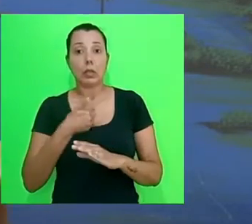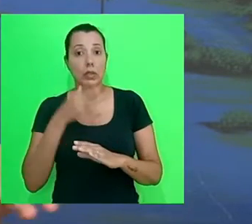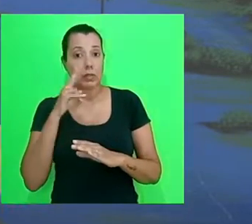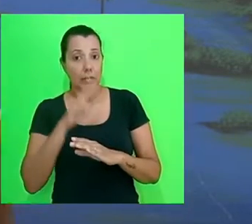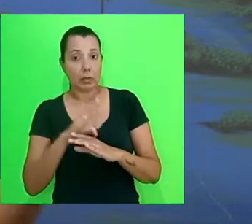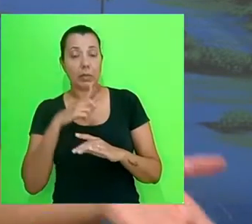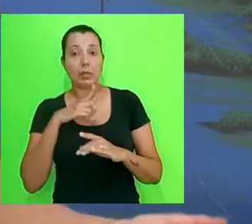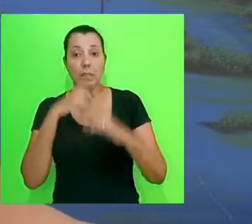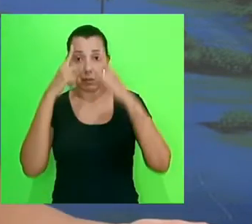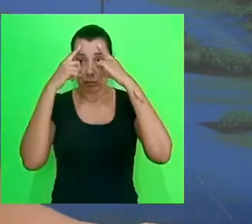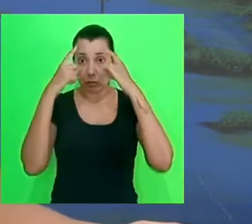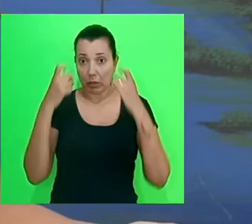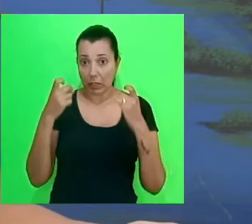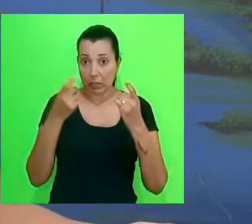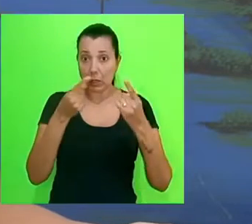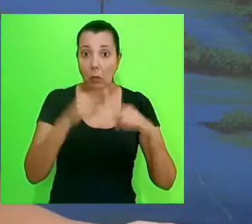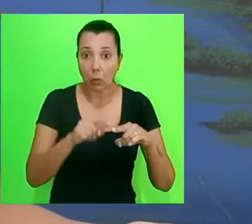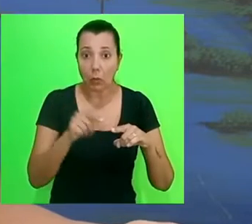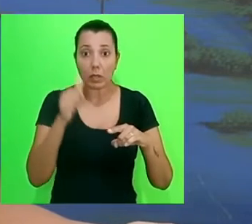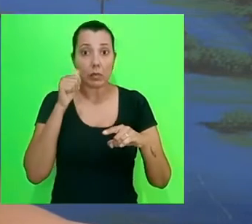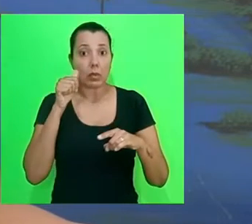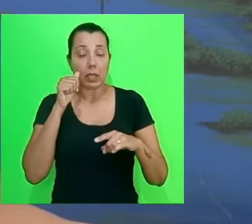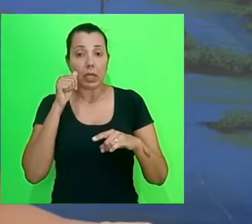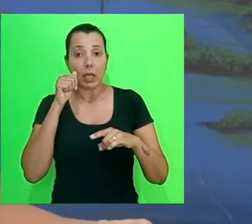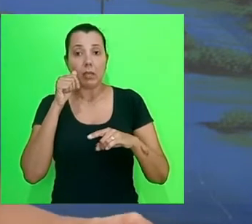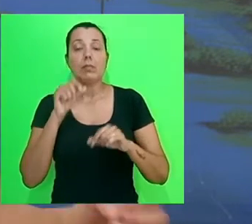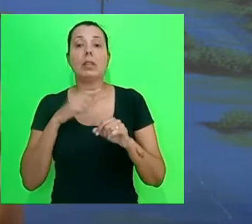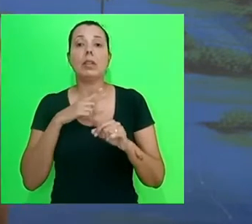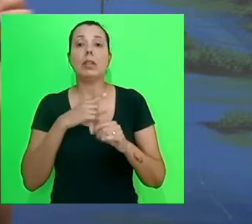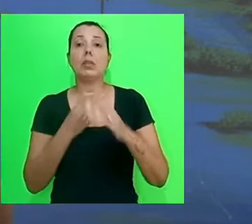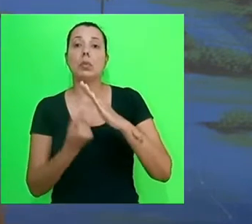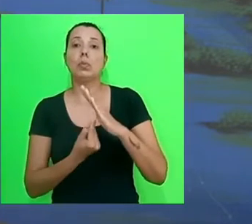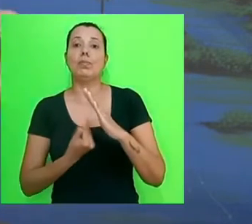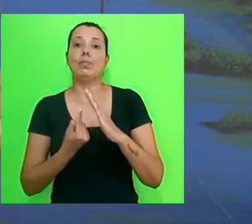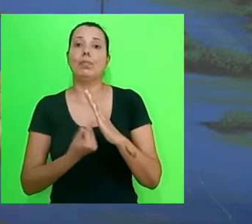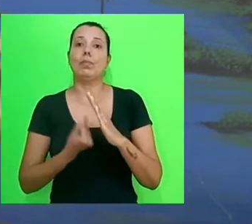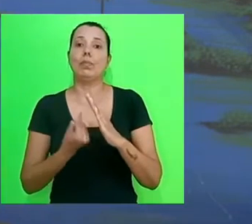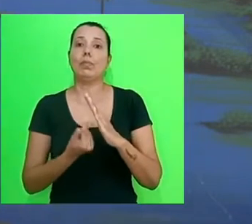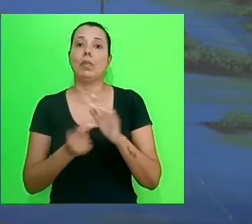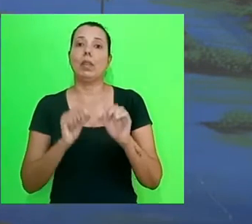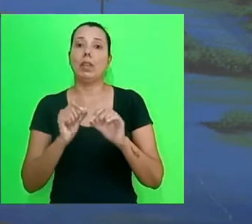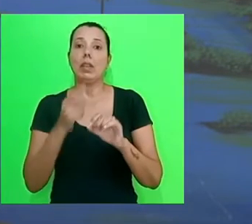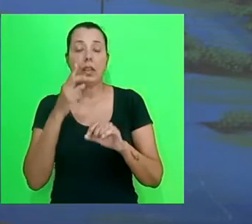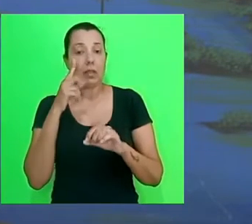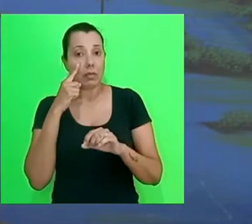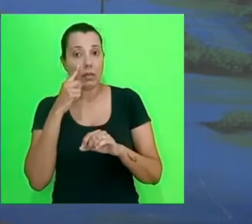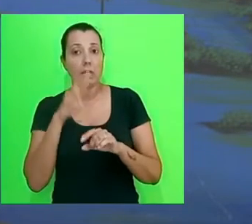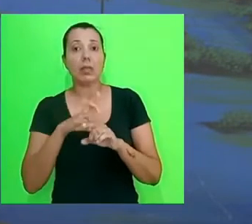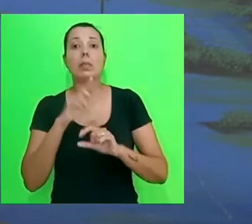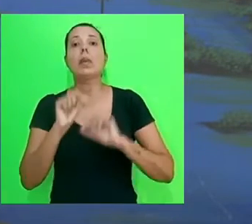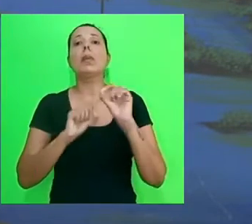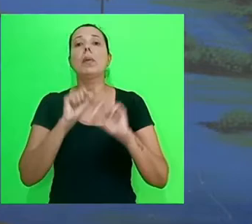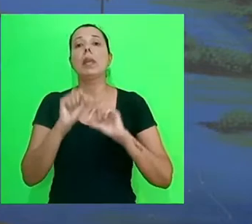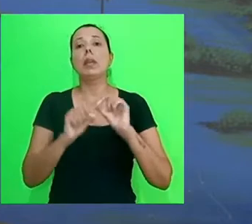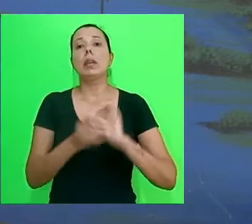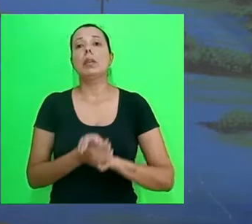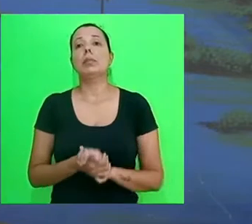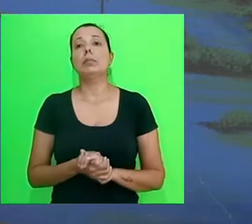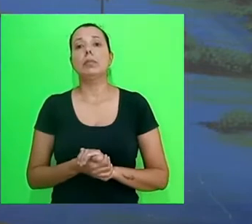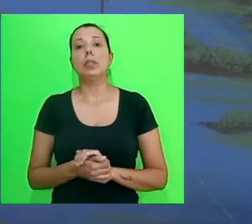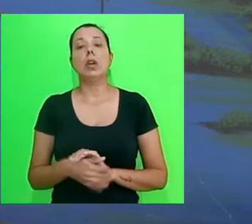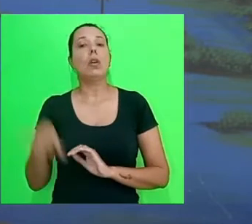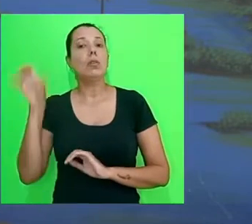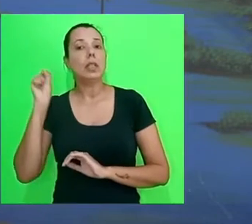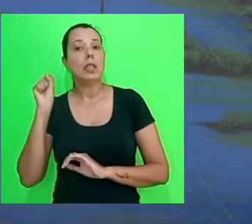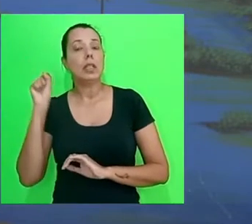contra a mulher aumentou durante o isolamento social. E a gente viu até um dado que é da Ouvidoria Nacional de Direitos Humanos do Ministério